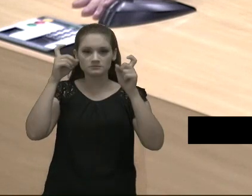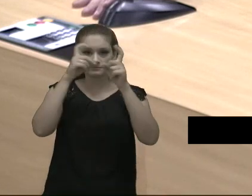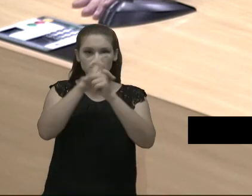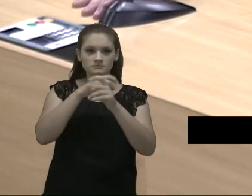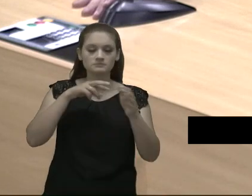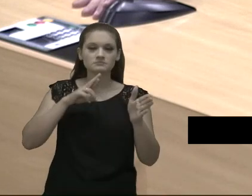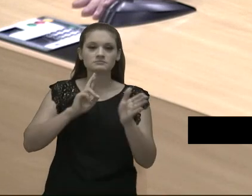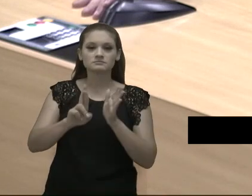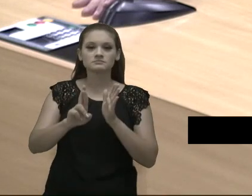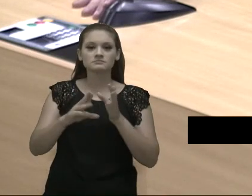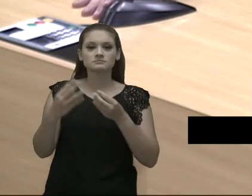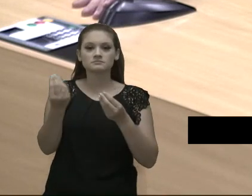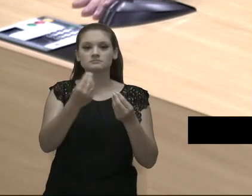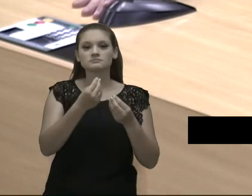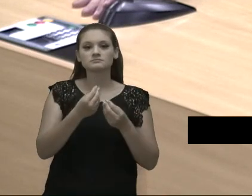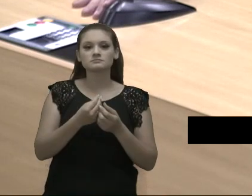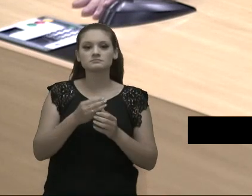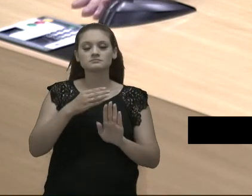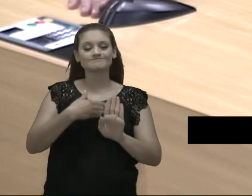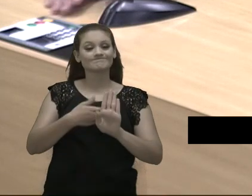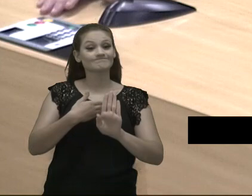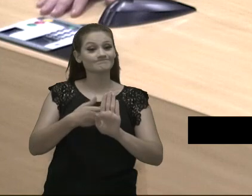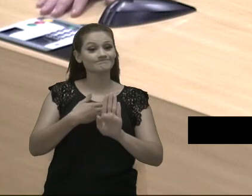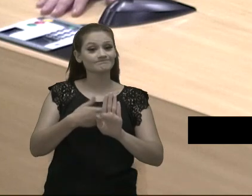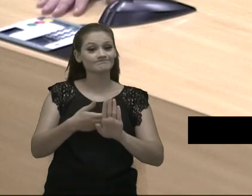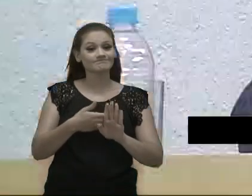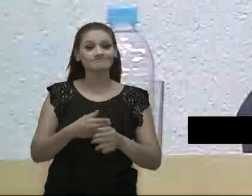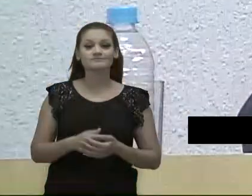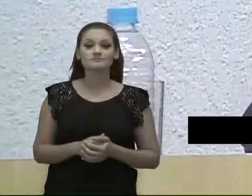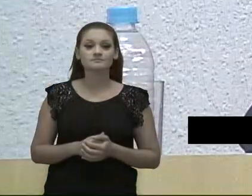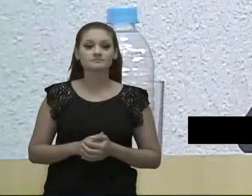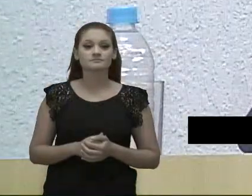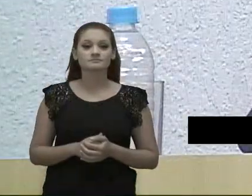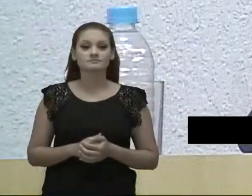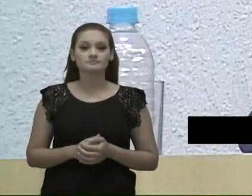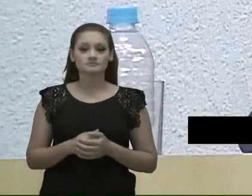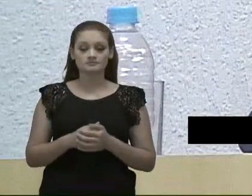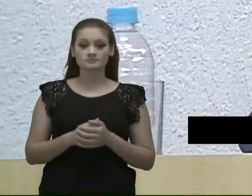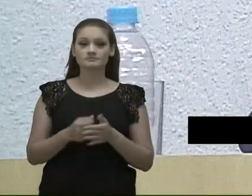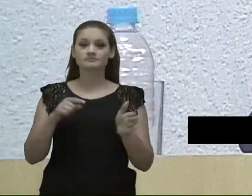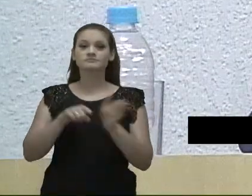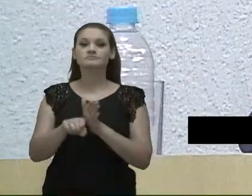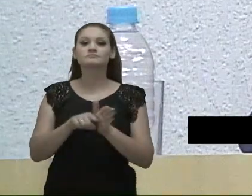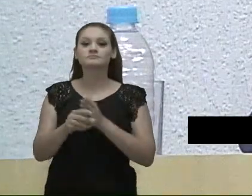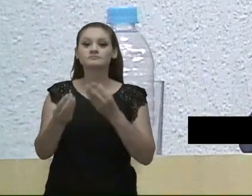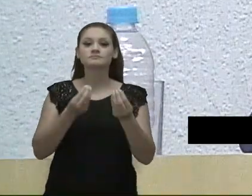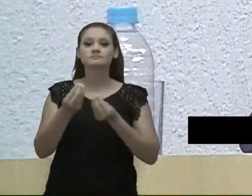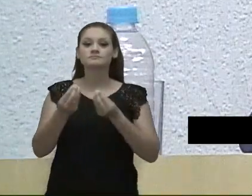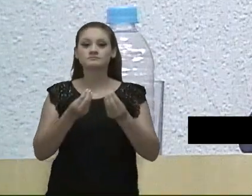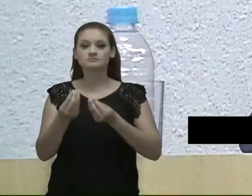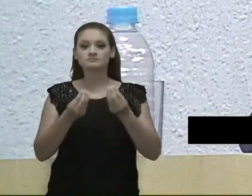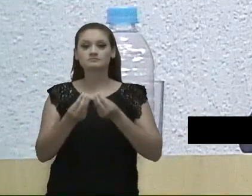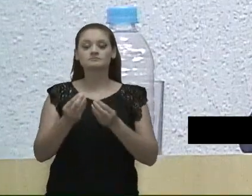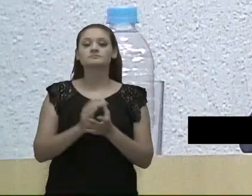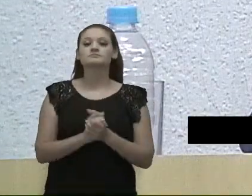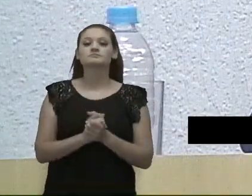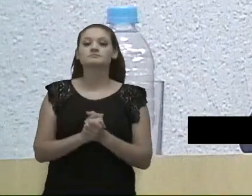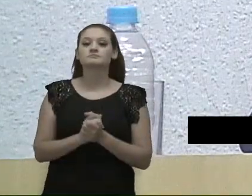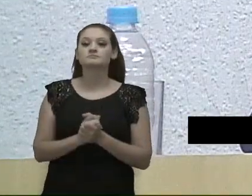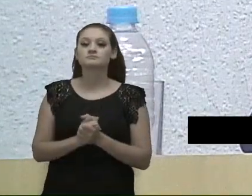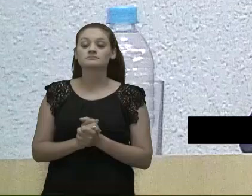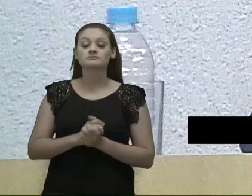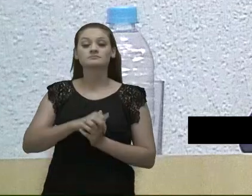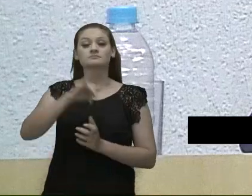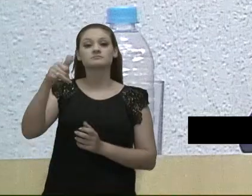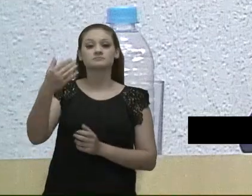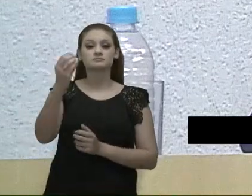responder. Está muito subjetiva a pergunta. Eu estou perguntando, doutor, como que o senhor faz para lidar com essa carga tão... essa jornada